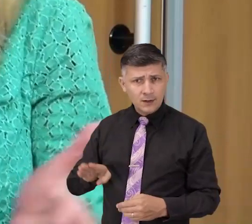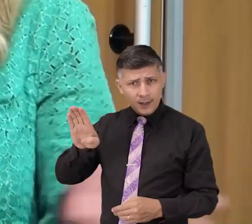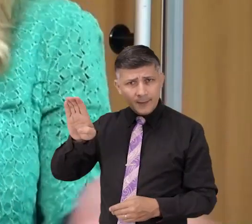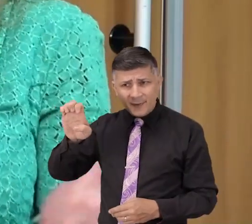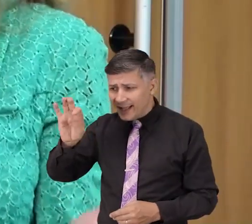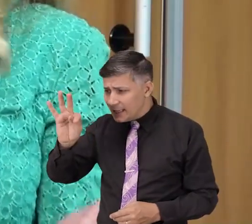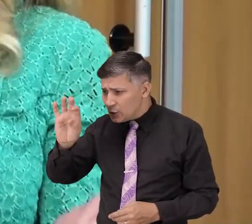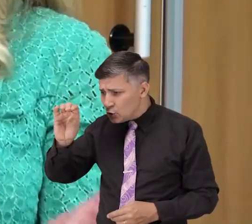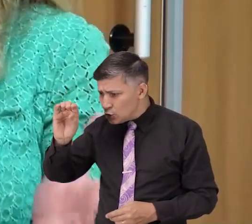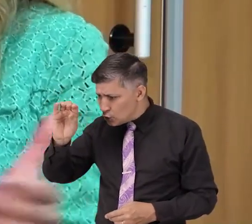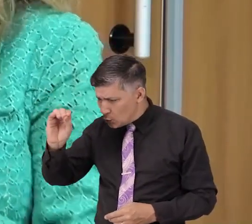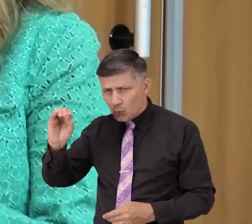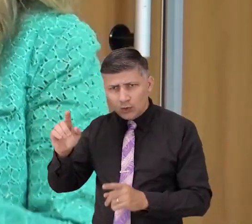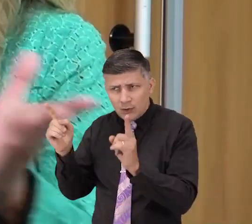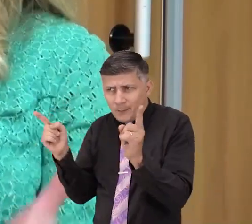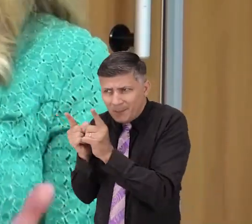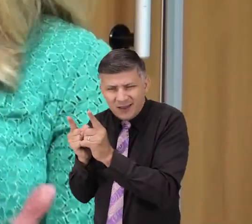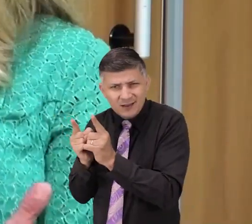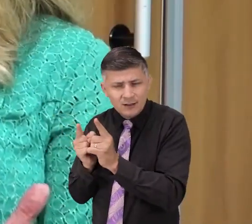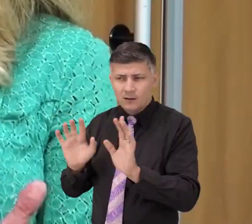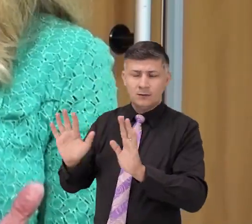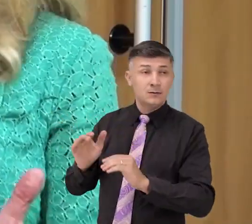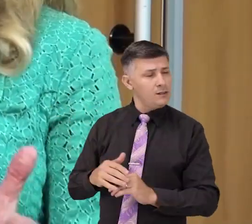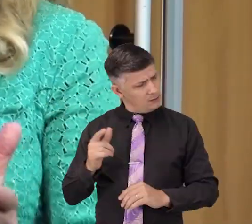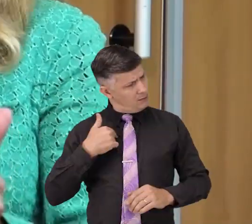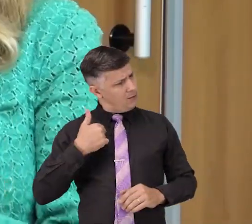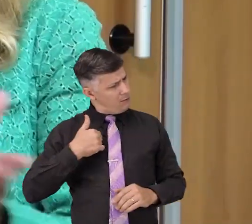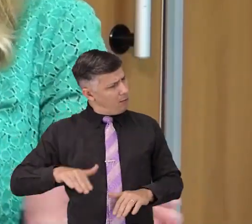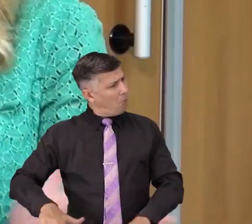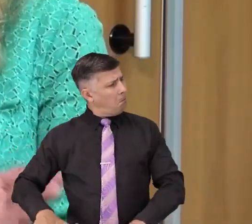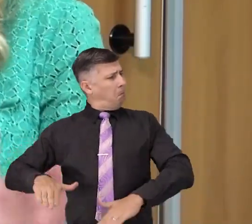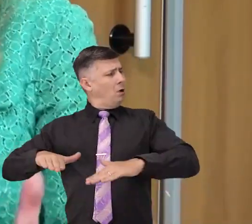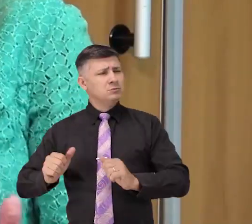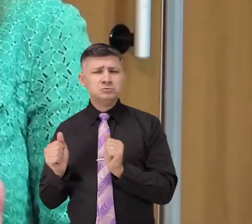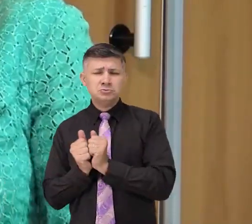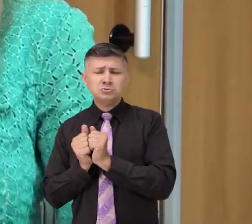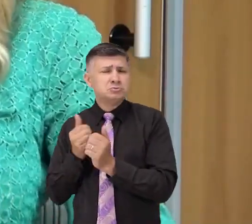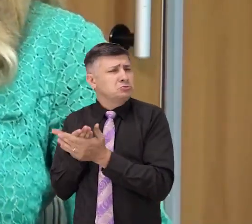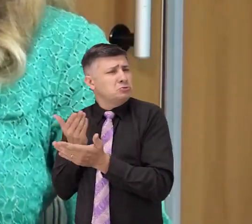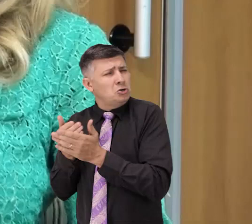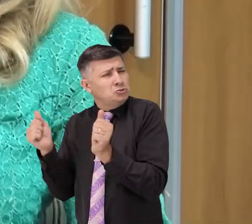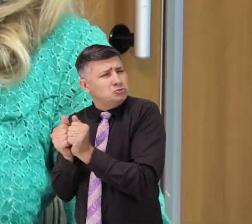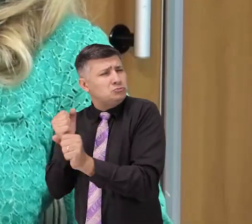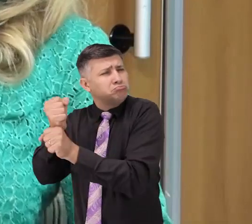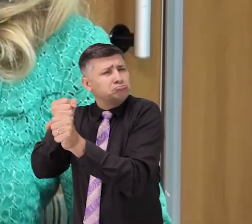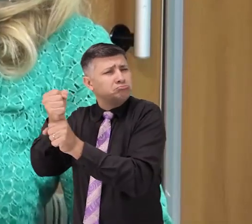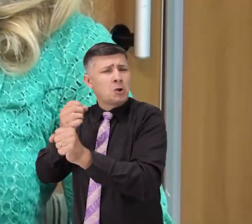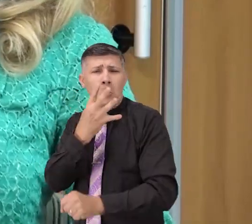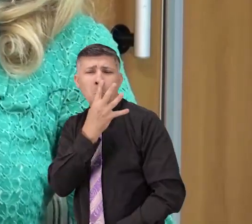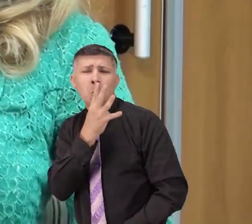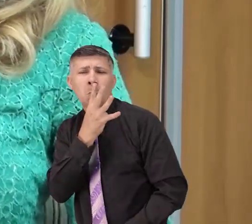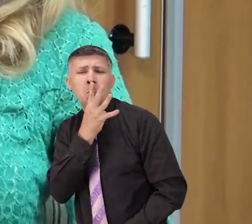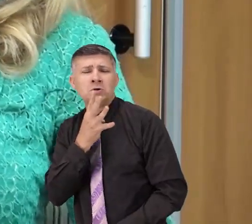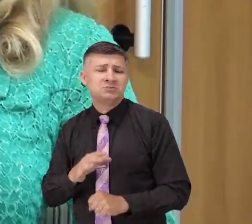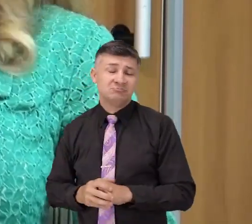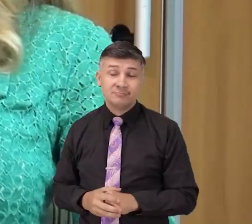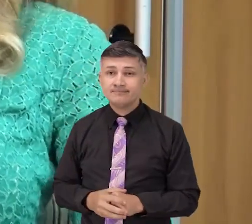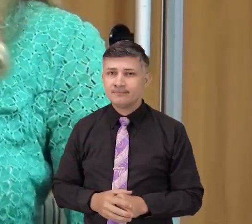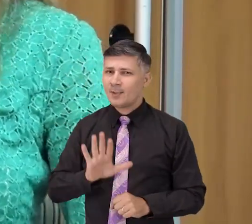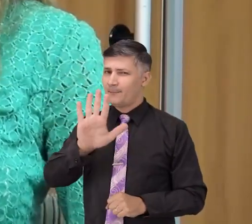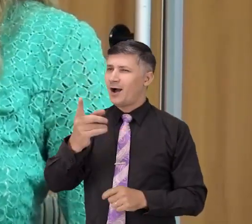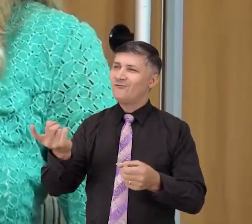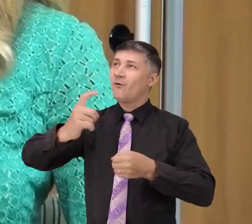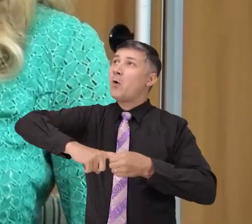mas ele estudou comigo, nós fomos do centro acadêmico juntos. Então, me senti à vontade de chamá-lo de Beto. Mas,